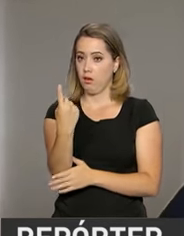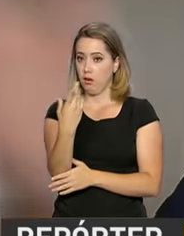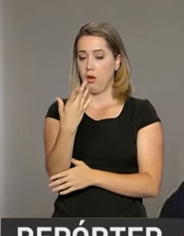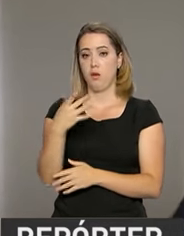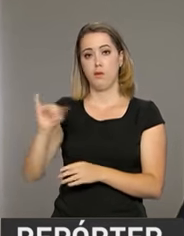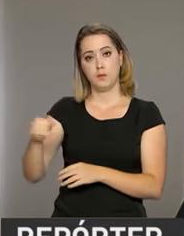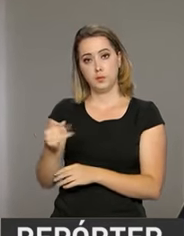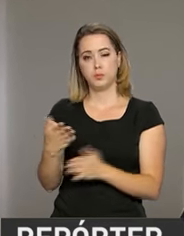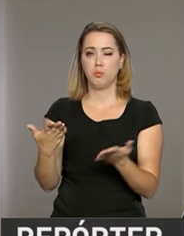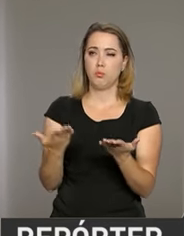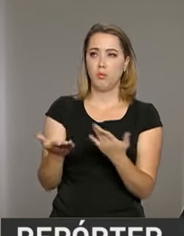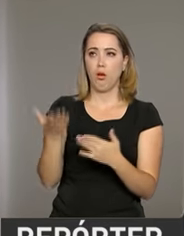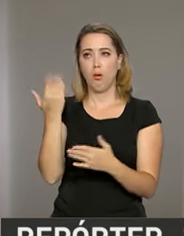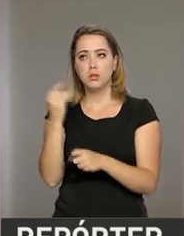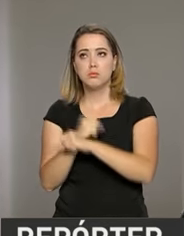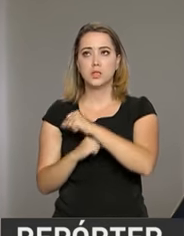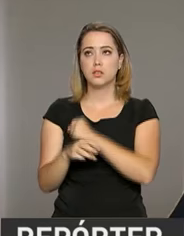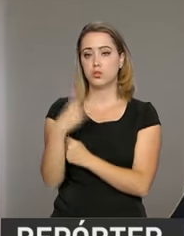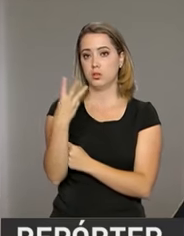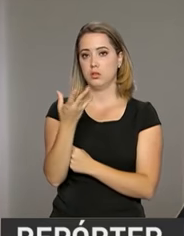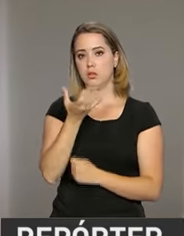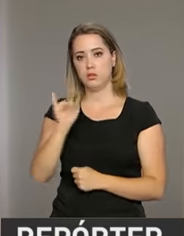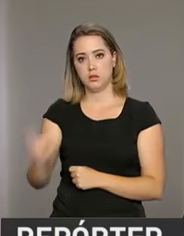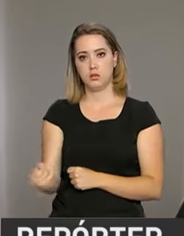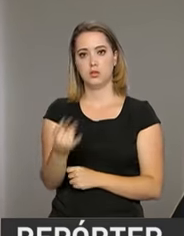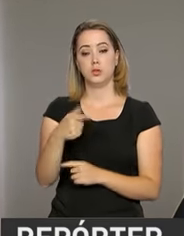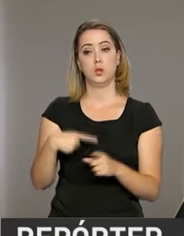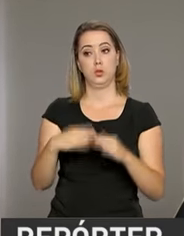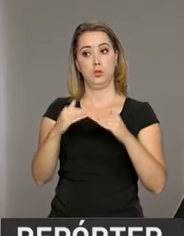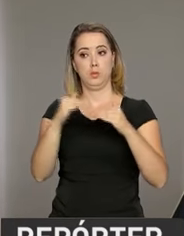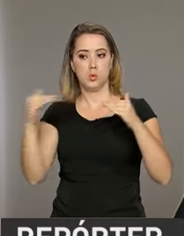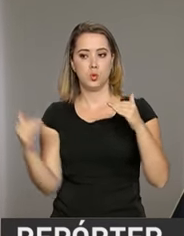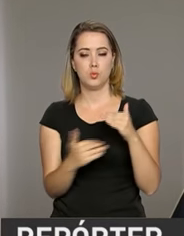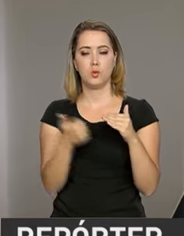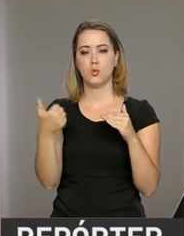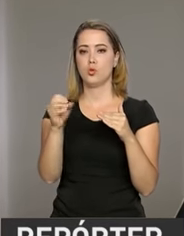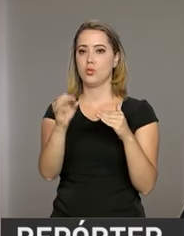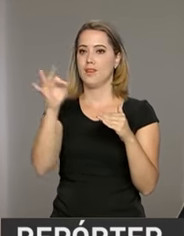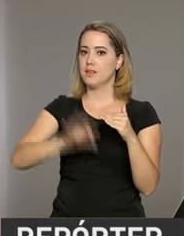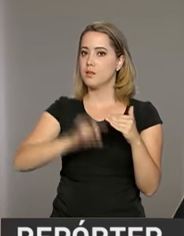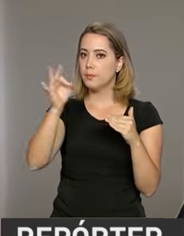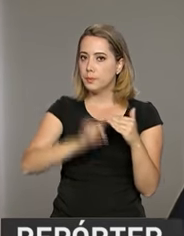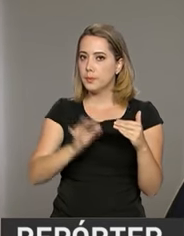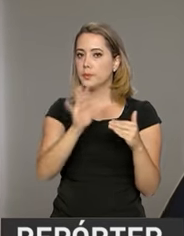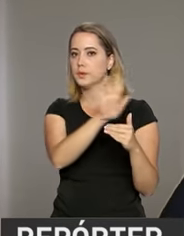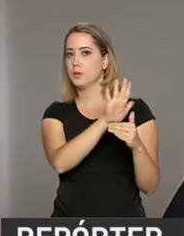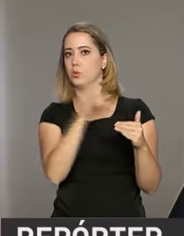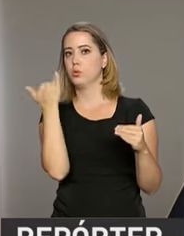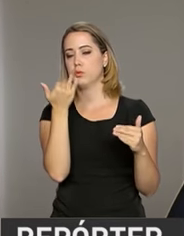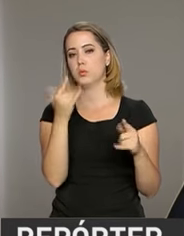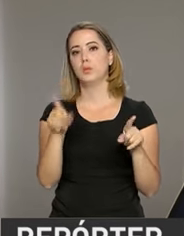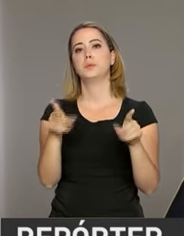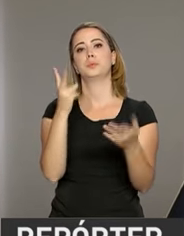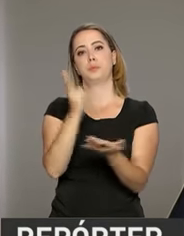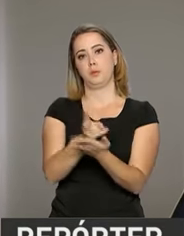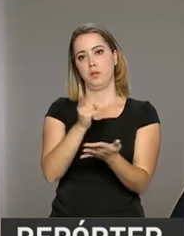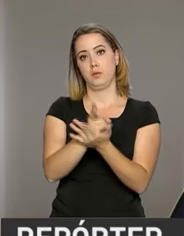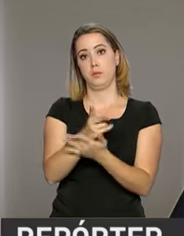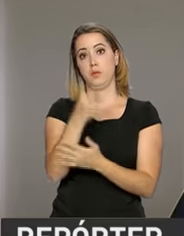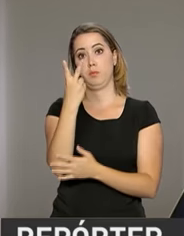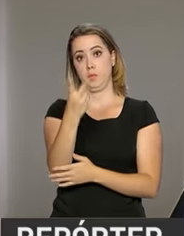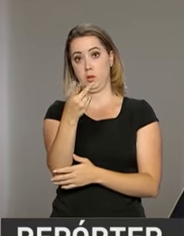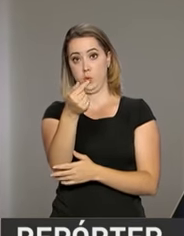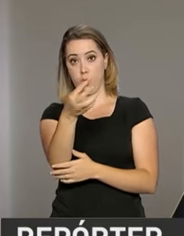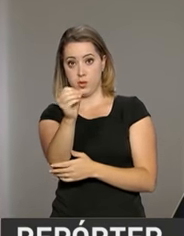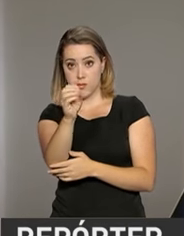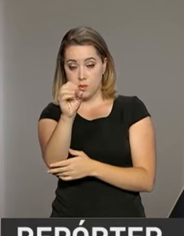e dia 3 o ano passado nós teríamos uma queda de 10% mais ou menos no número de mortos mesmo assim 2.700 acidentes e